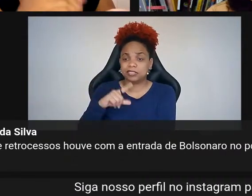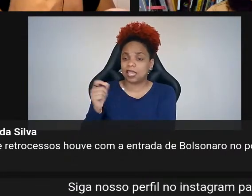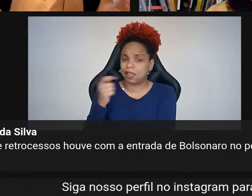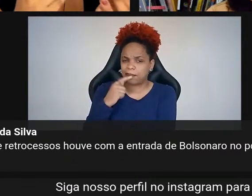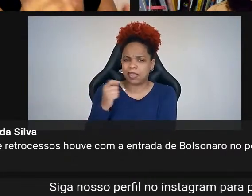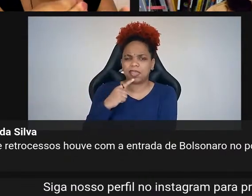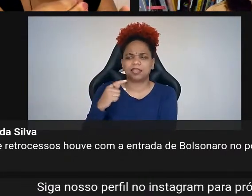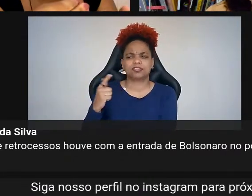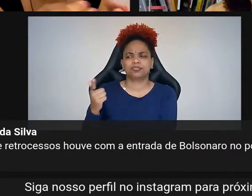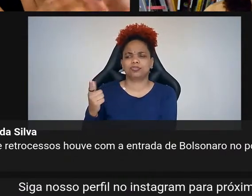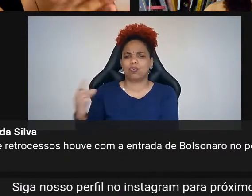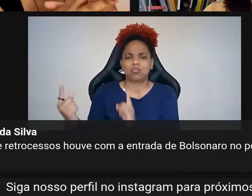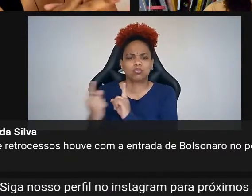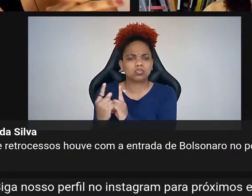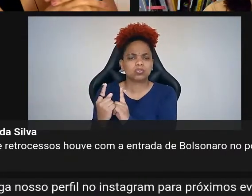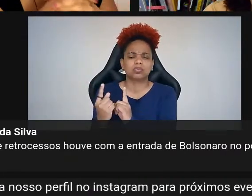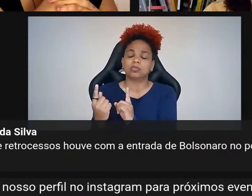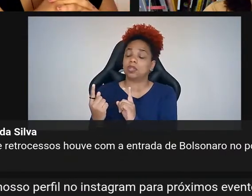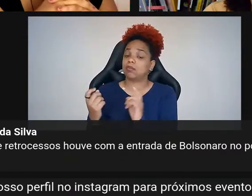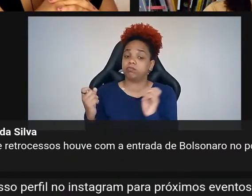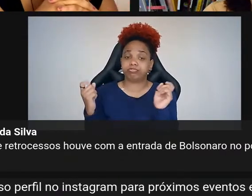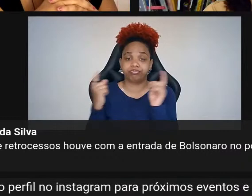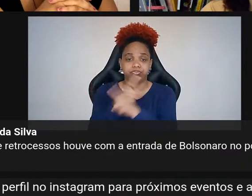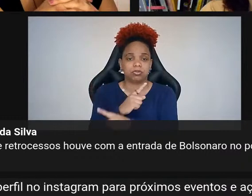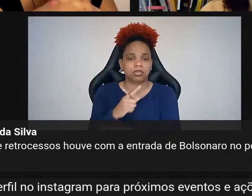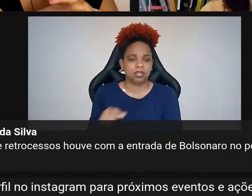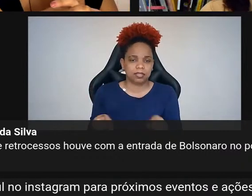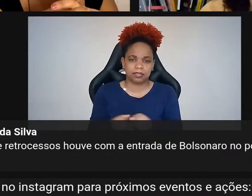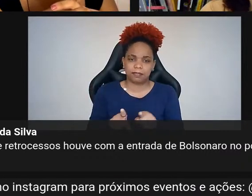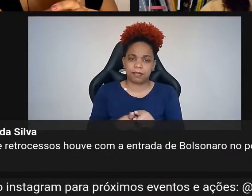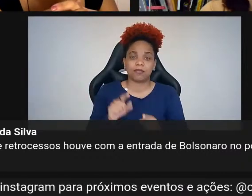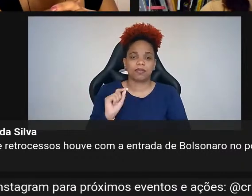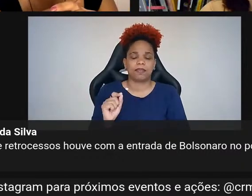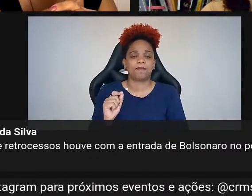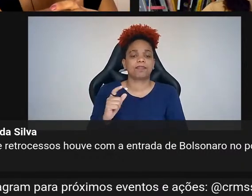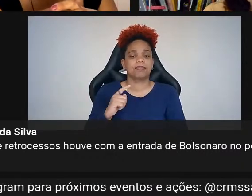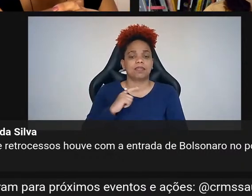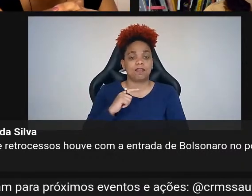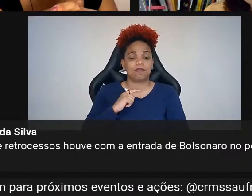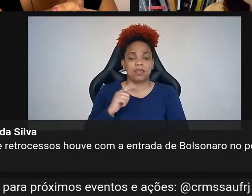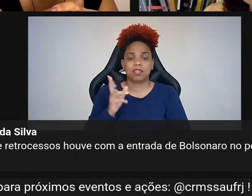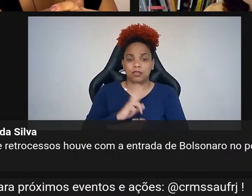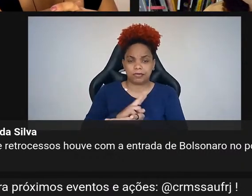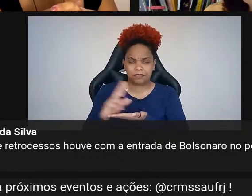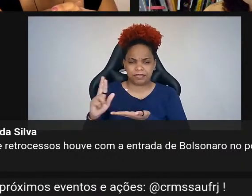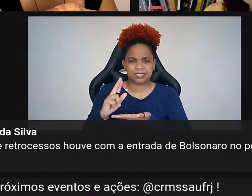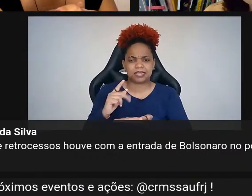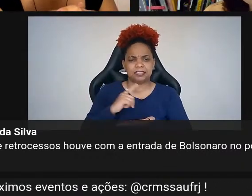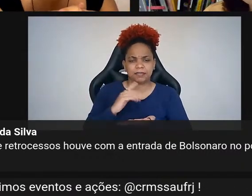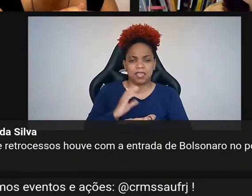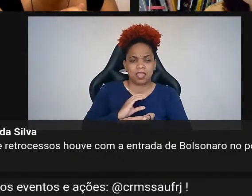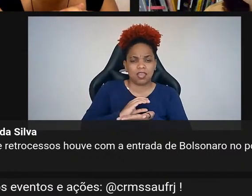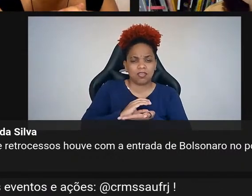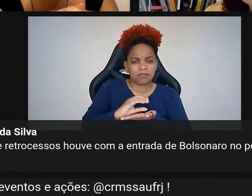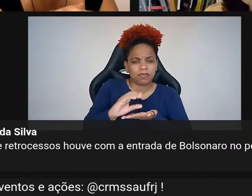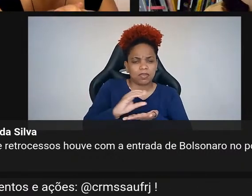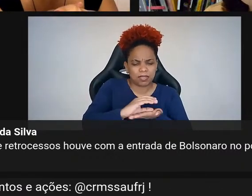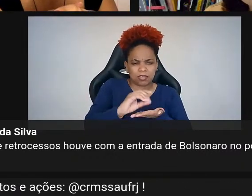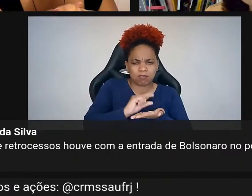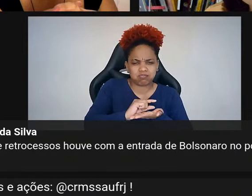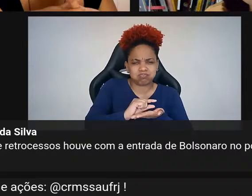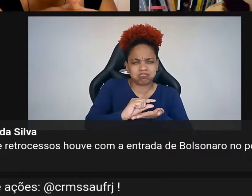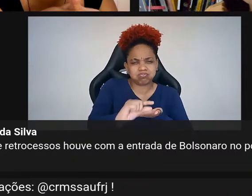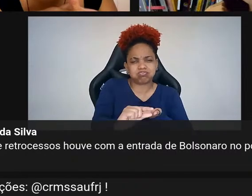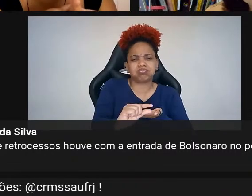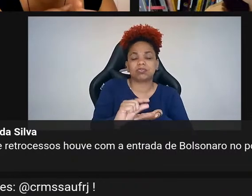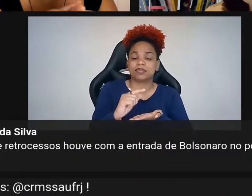consultas. Além disso, estrangulando o orçamento das universidades públicas, dos institutos federais,